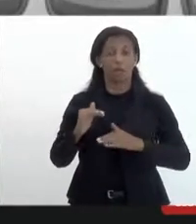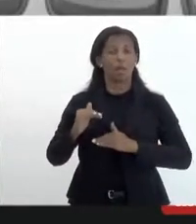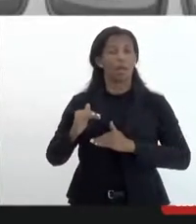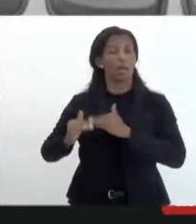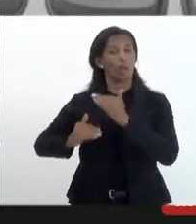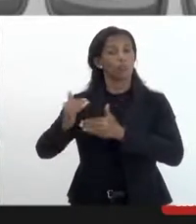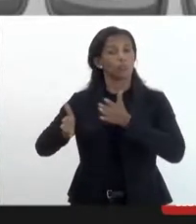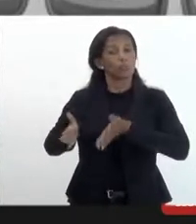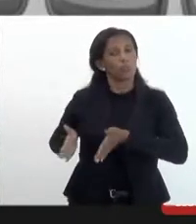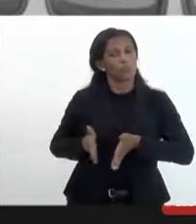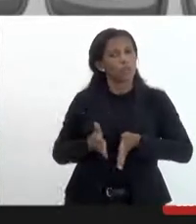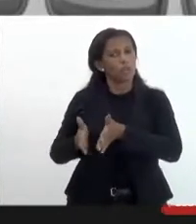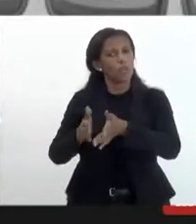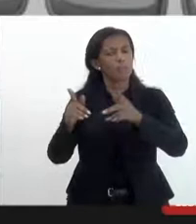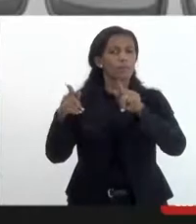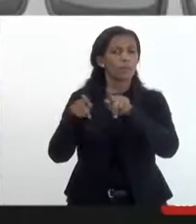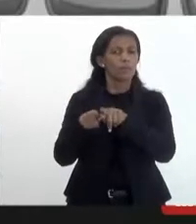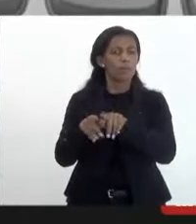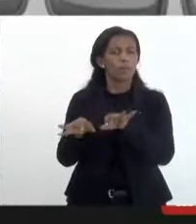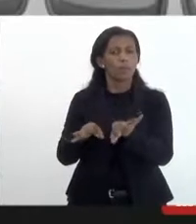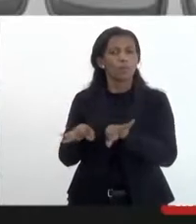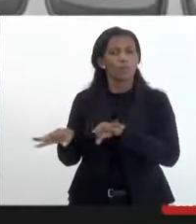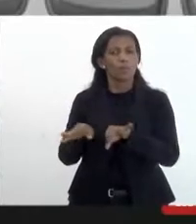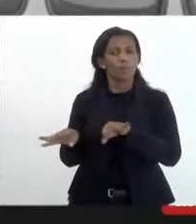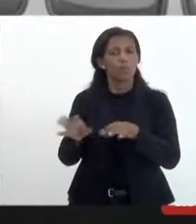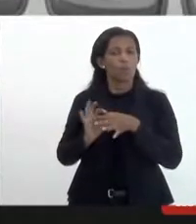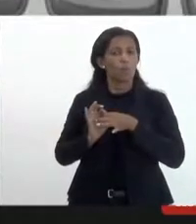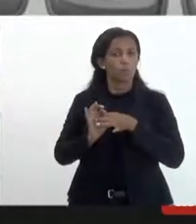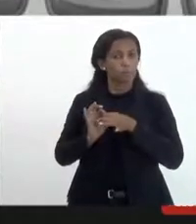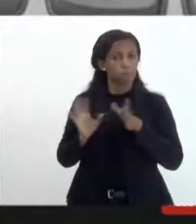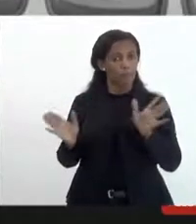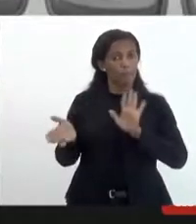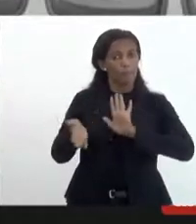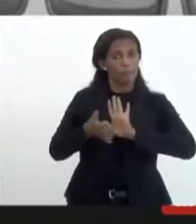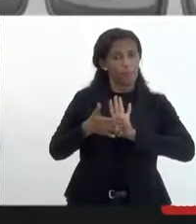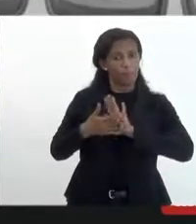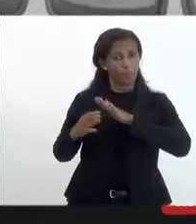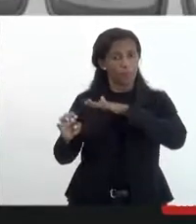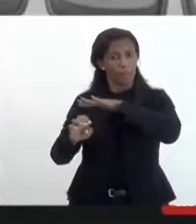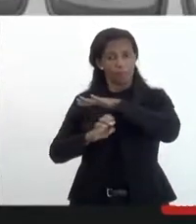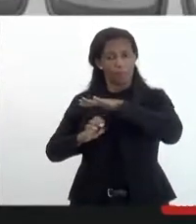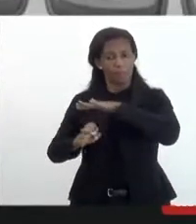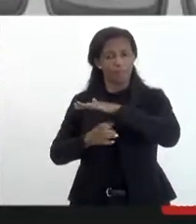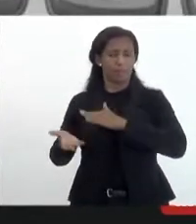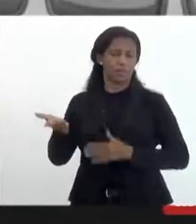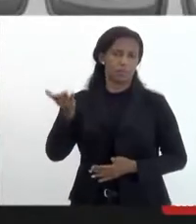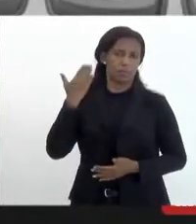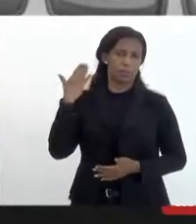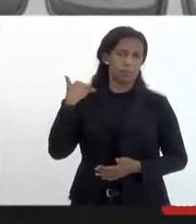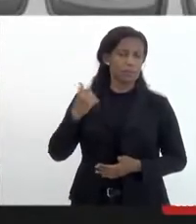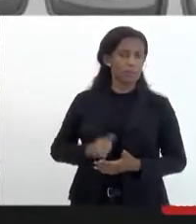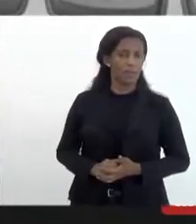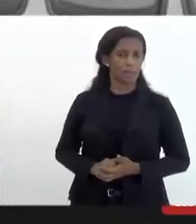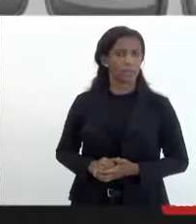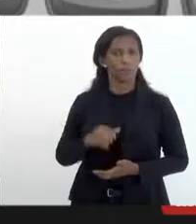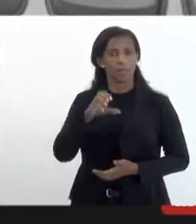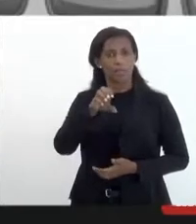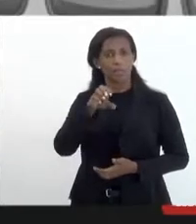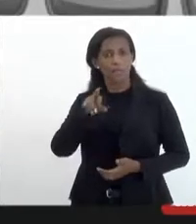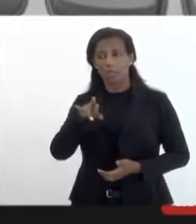de caminhos também já foi de forma espontânea proposta pela empresa no passado, né? Esse contencioso de